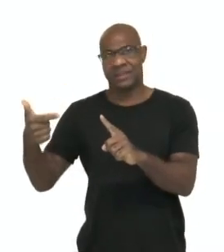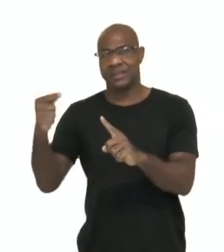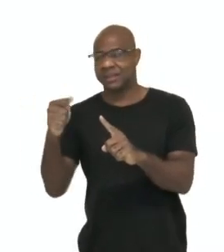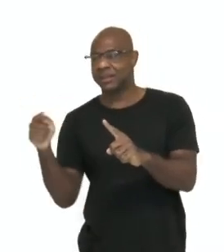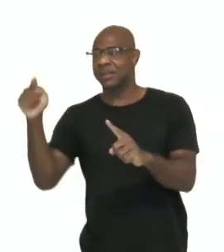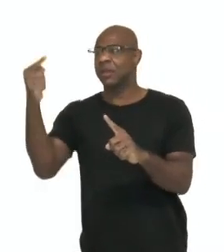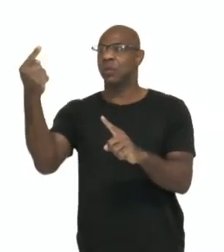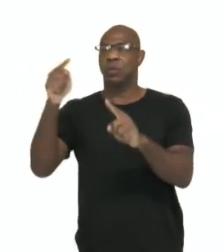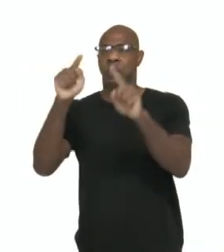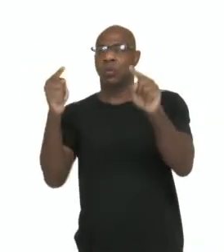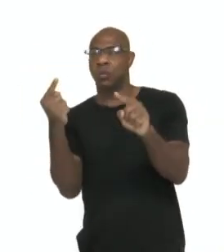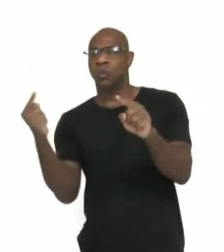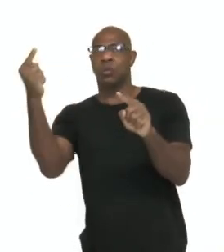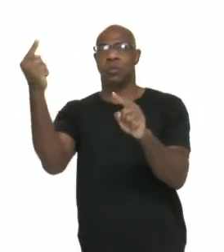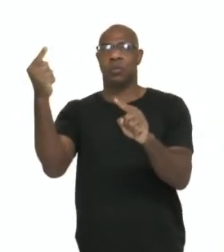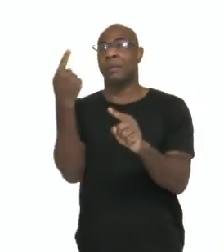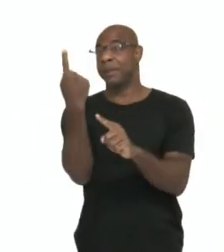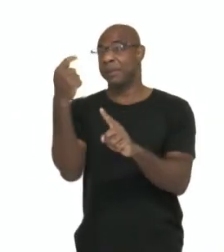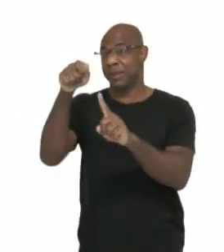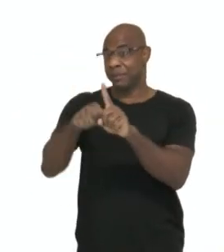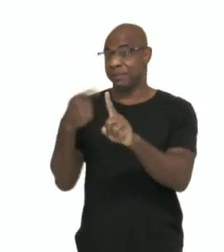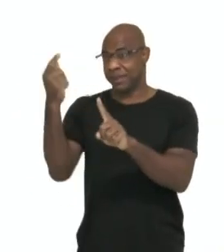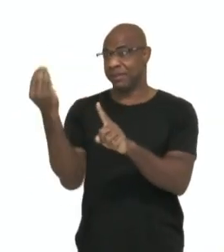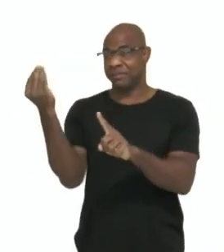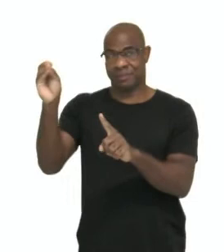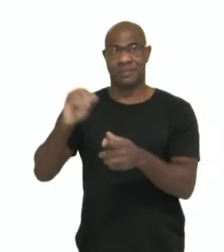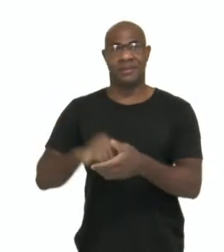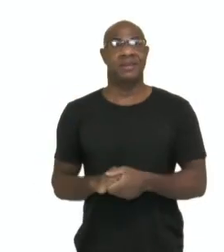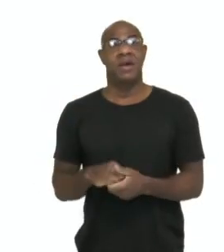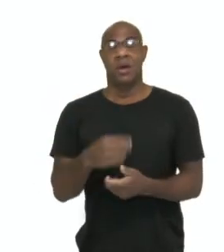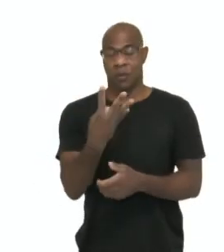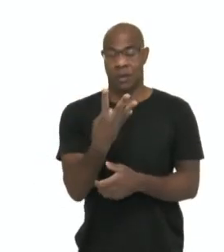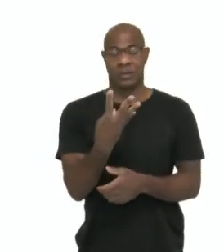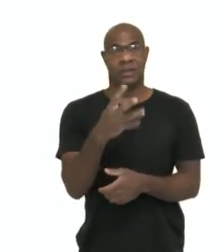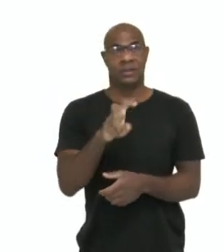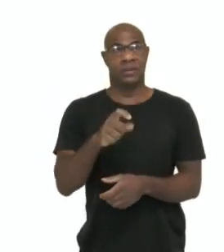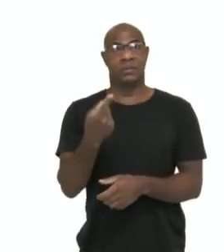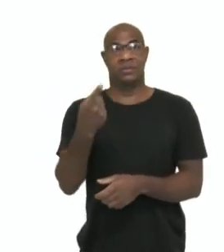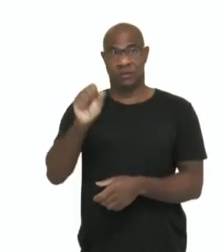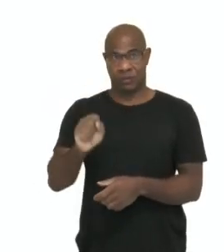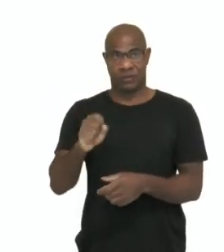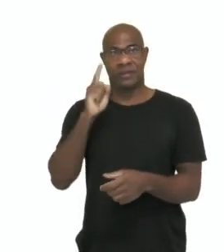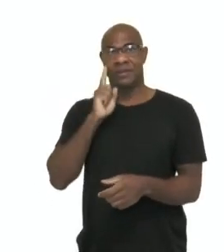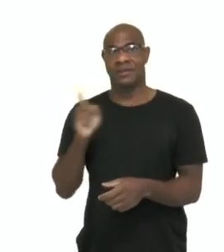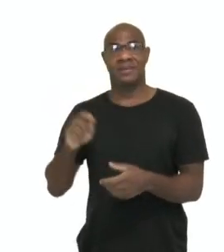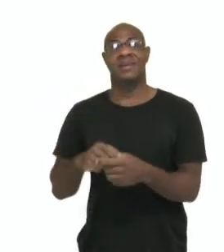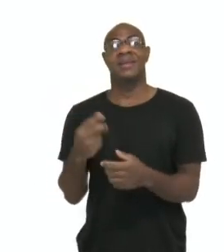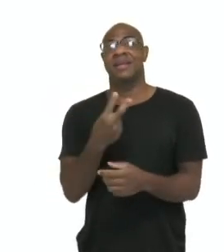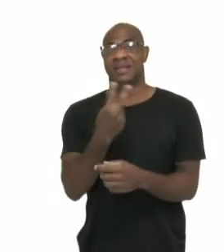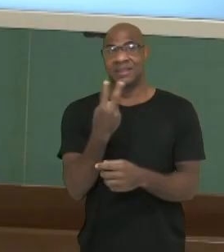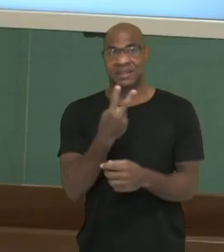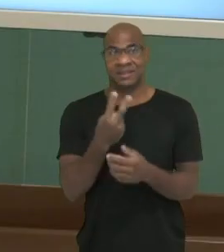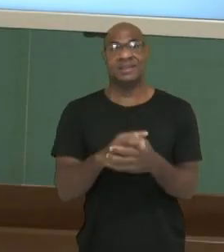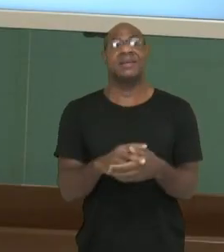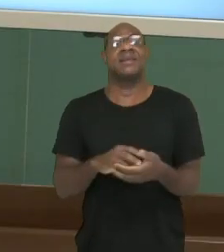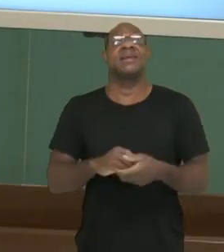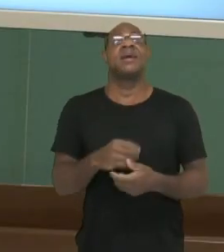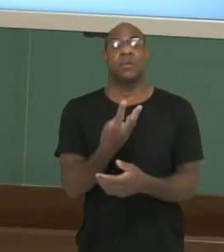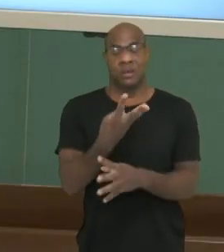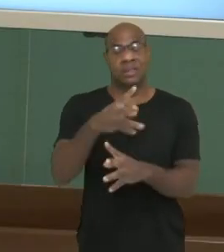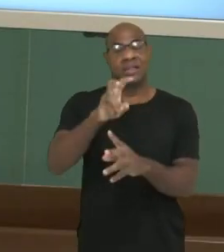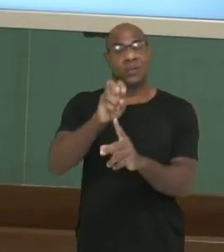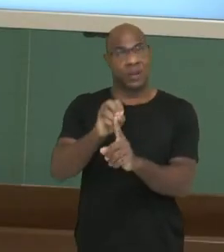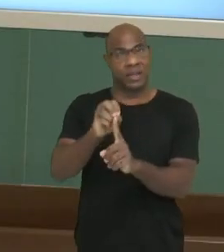mês. Então, deu 441,18. No segundo mês, também tenho 450, que é a